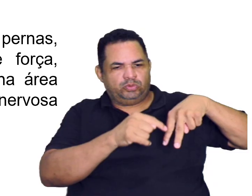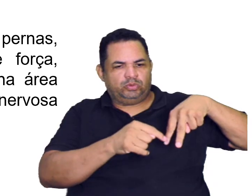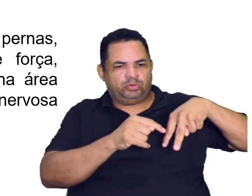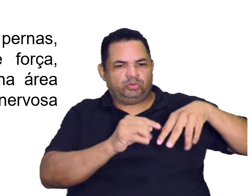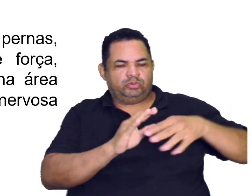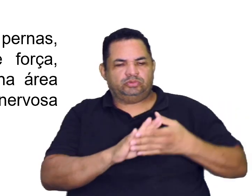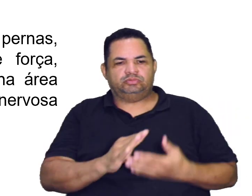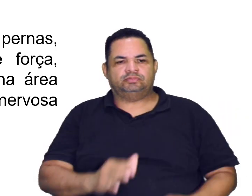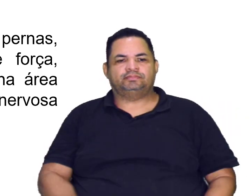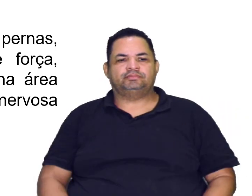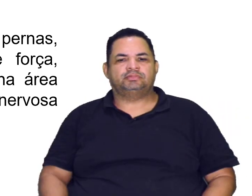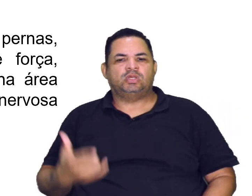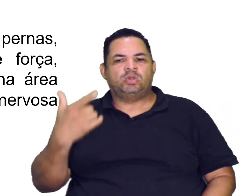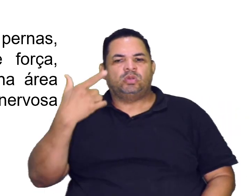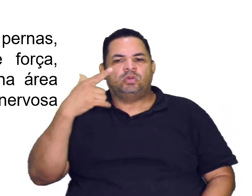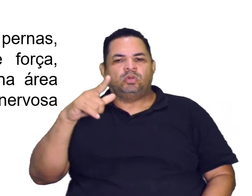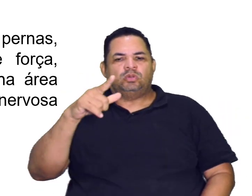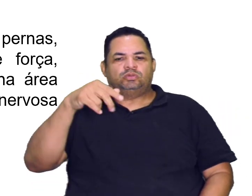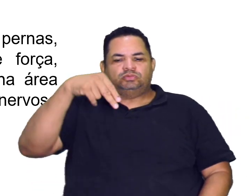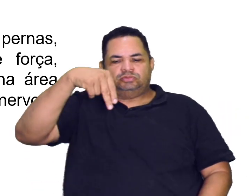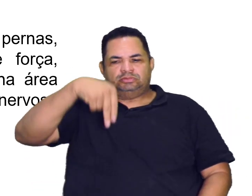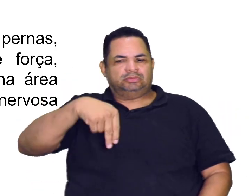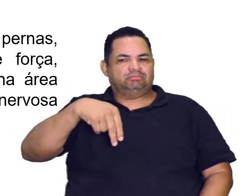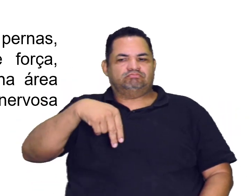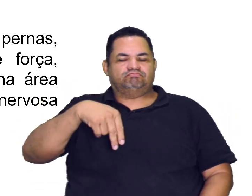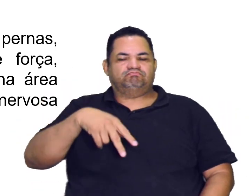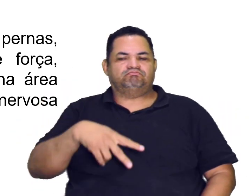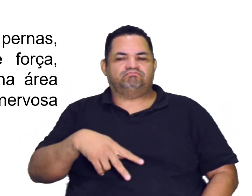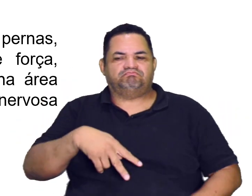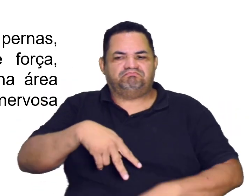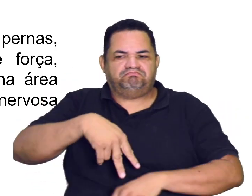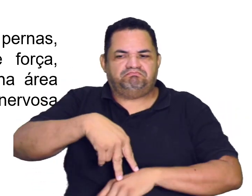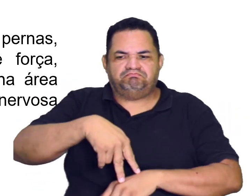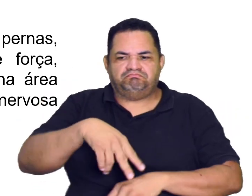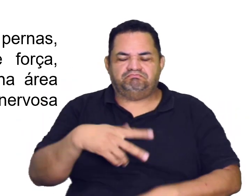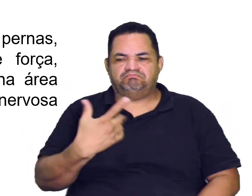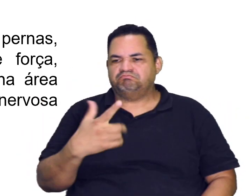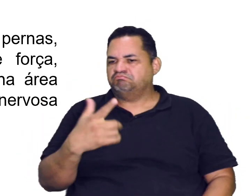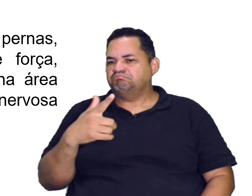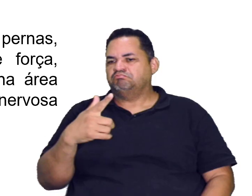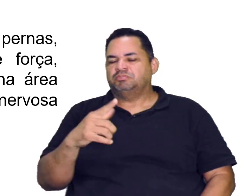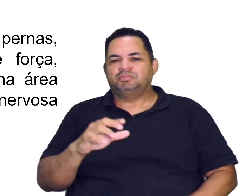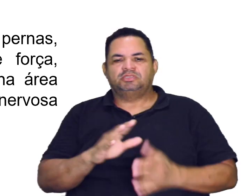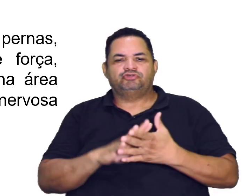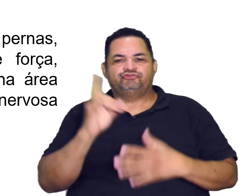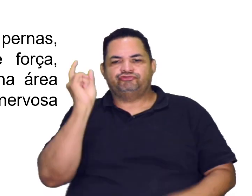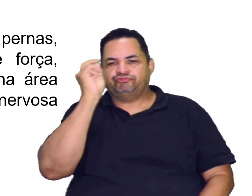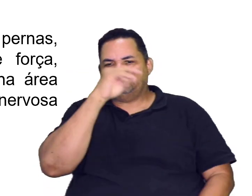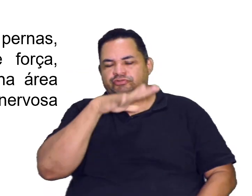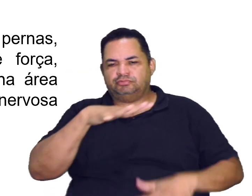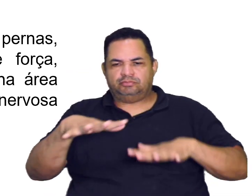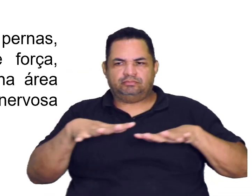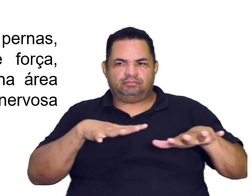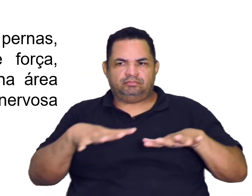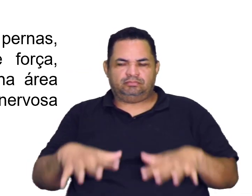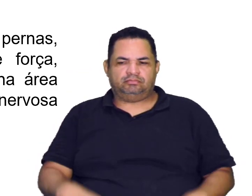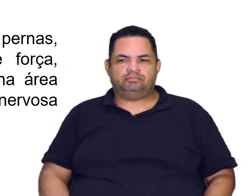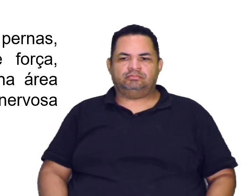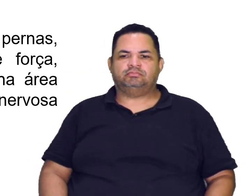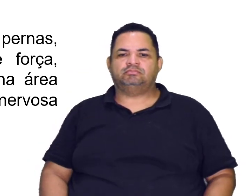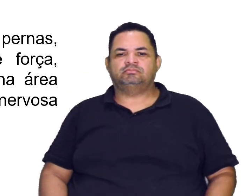inervada, né? O incômodo não consegue manter a postura alinhada, né? Até mesmo a movimentação fica dificultada,